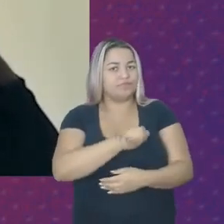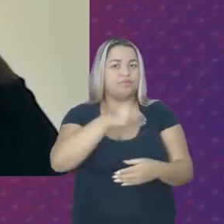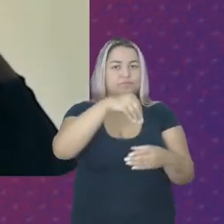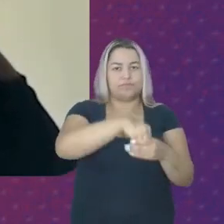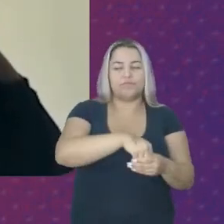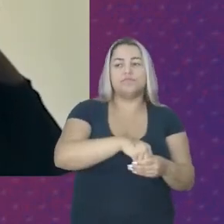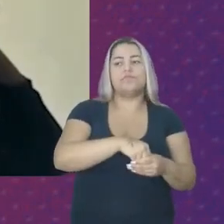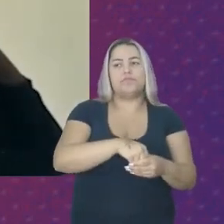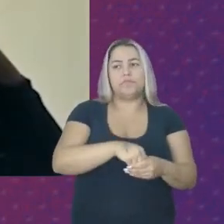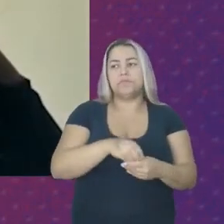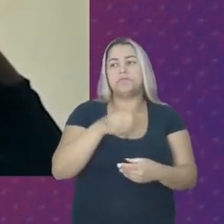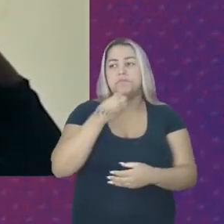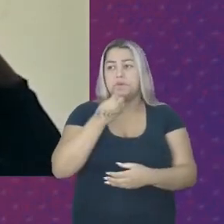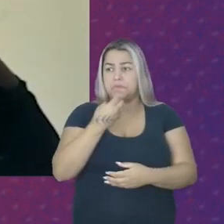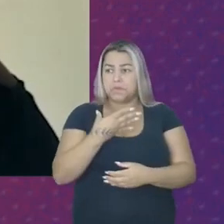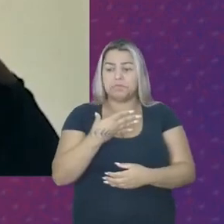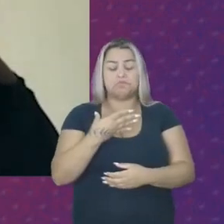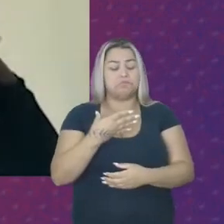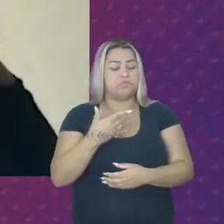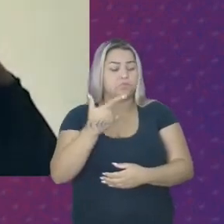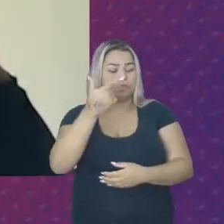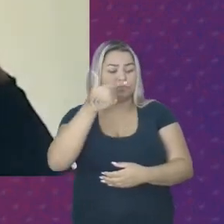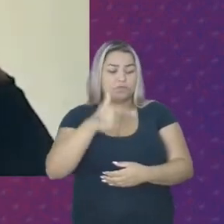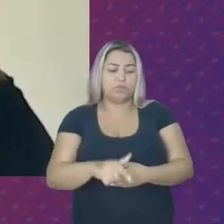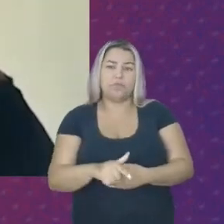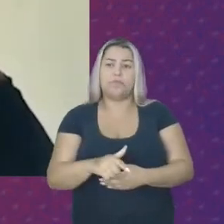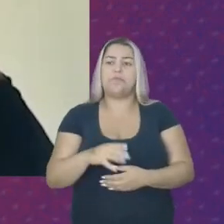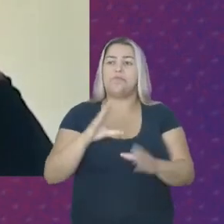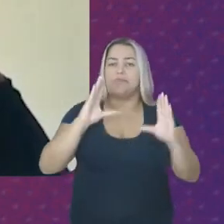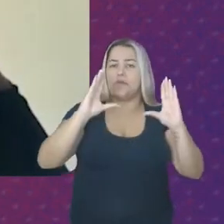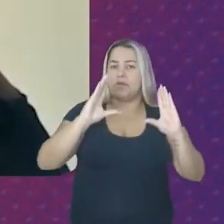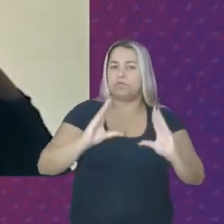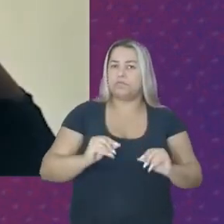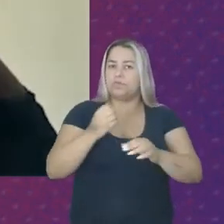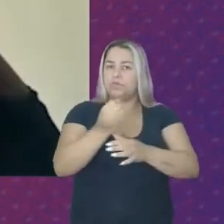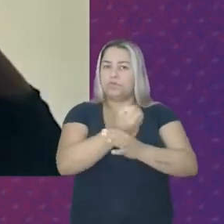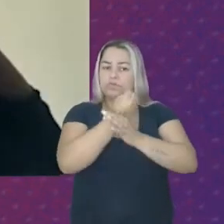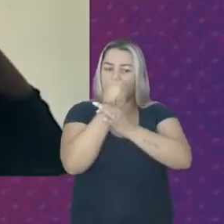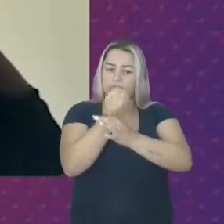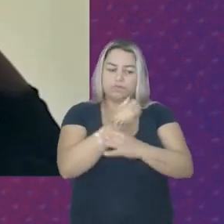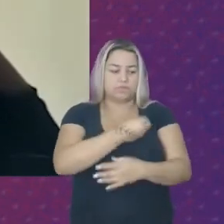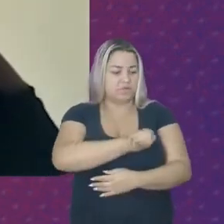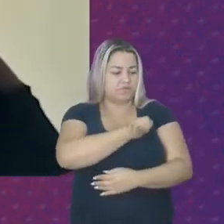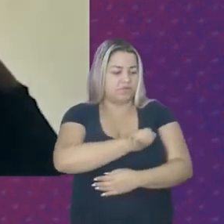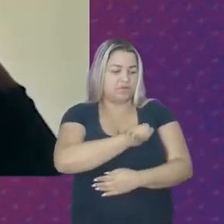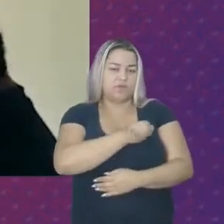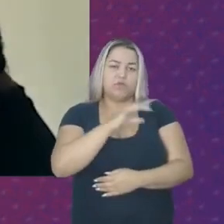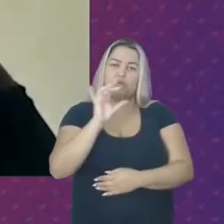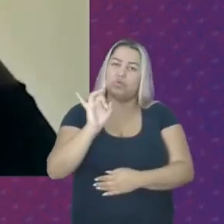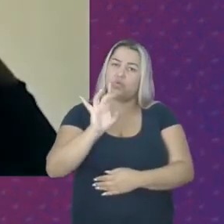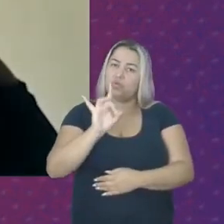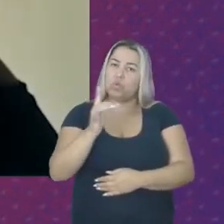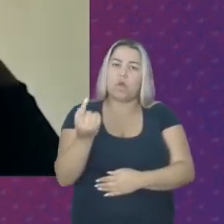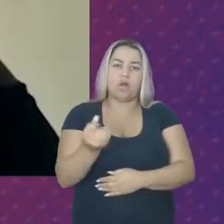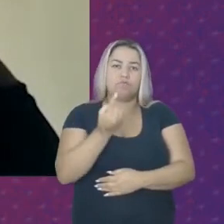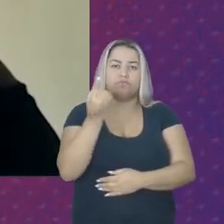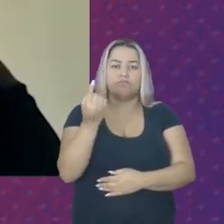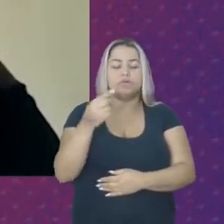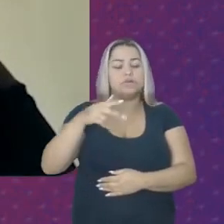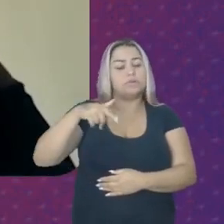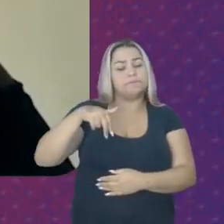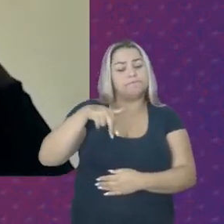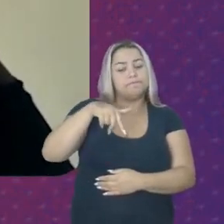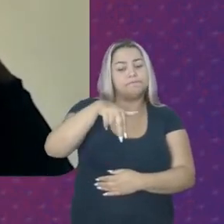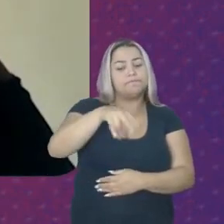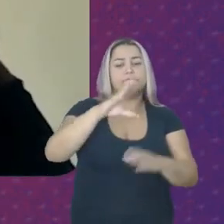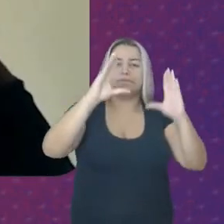forma plena. Todas nós conseguimos viver a cidade à noite, temos segurança para viver a cidade sozinhas, caminhando pelas ruas durante